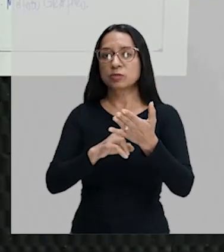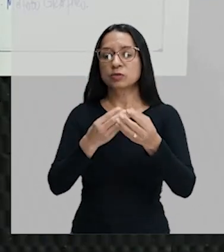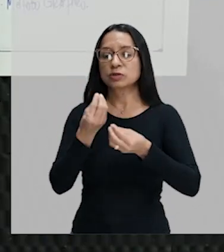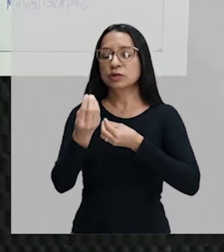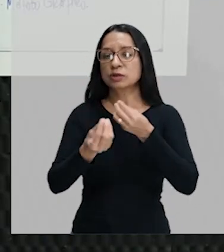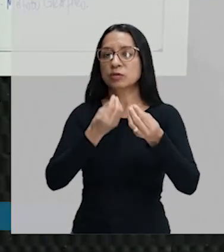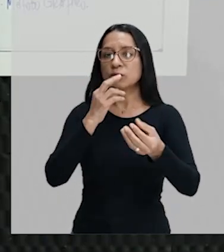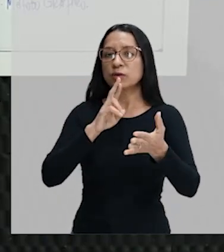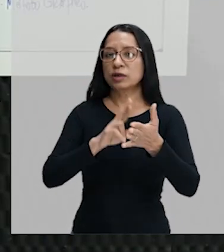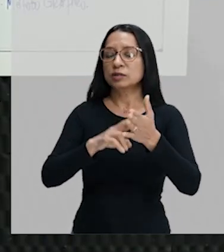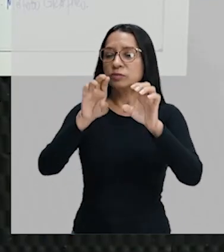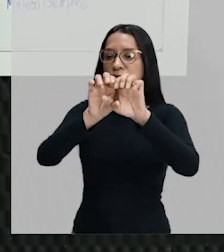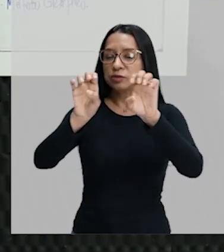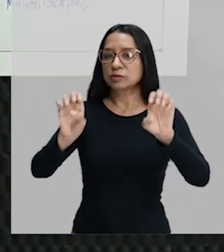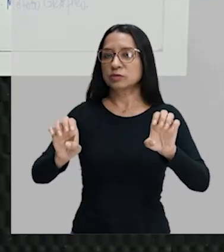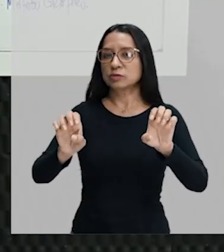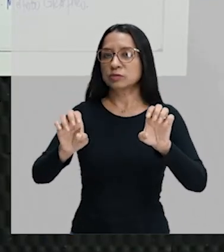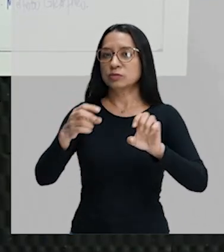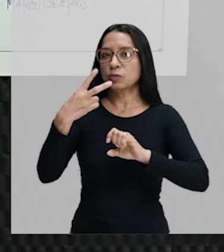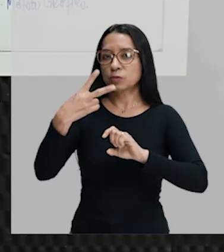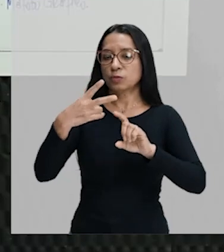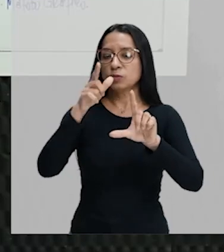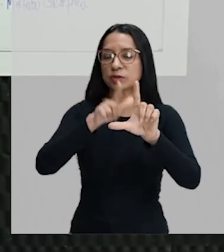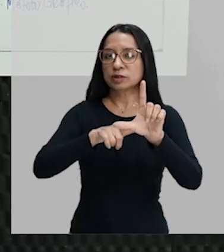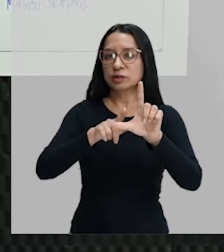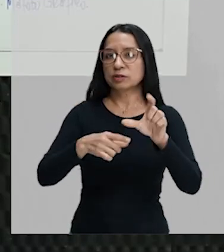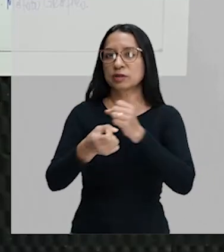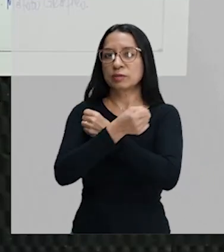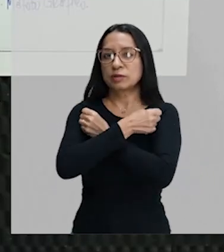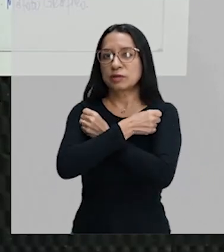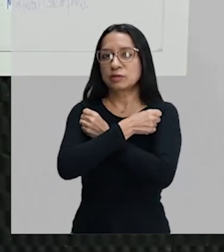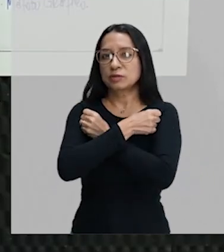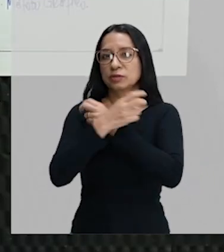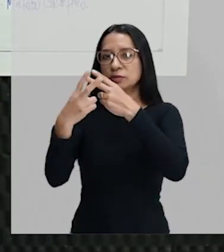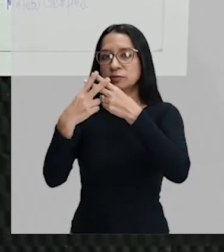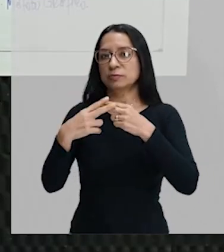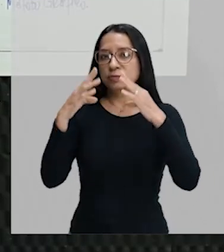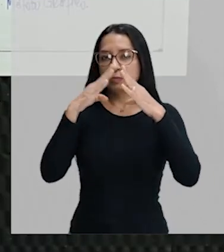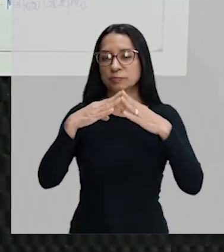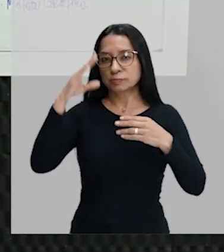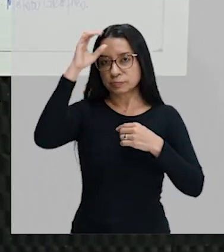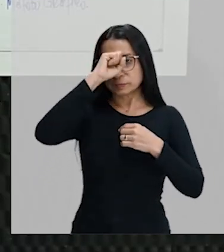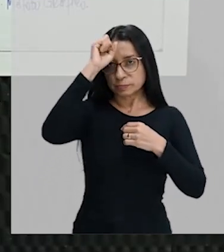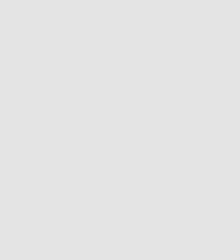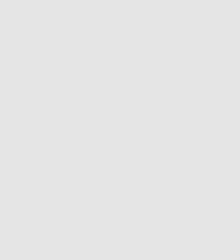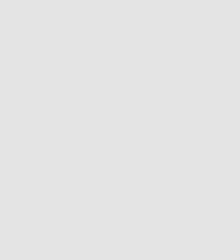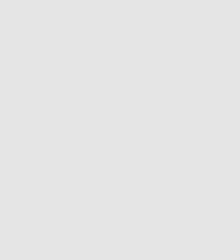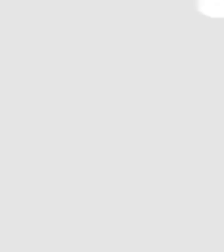resolve uma equação com 2 incógnitas. Um abraço a todos, já sabe, hashtag fica em casa aprendendo.